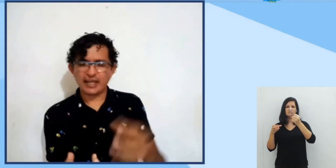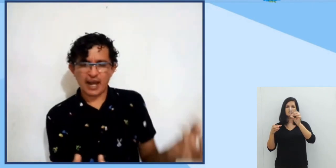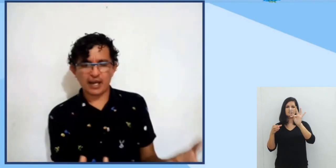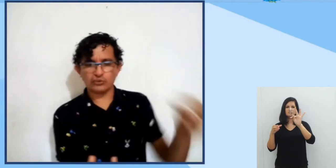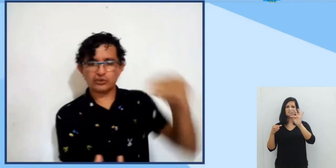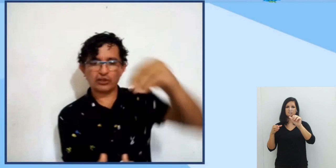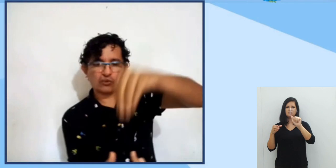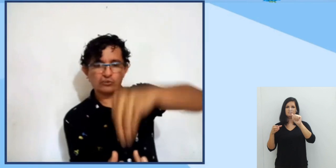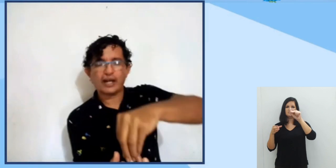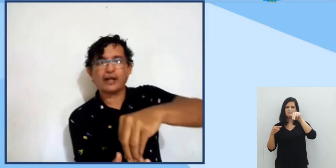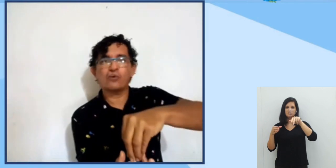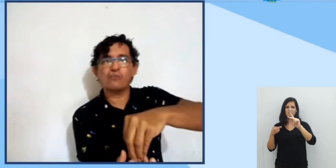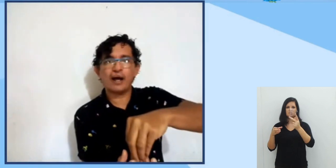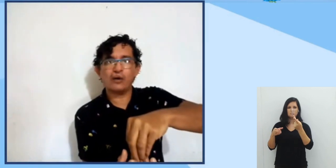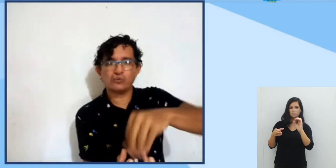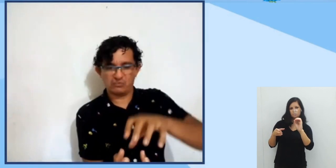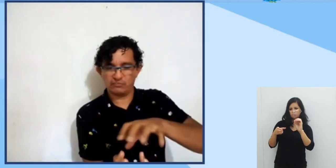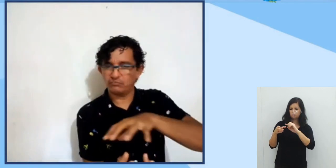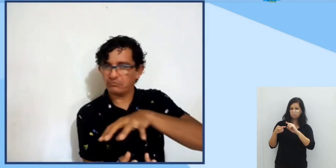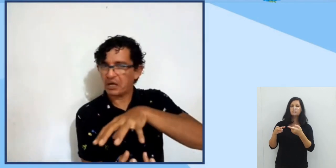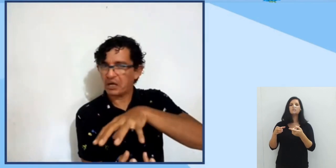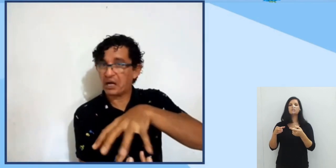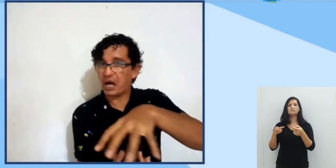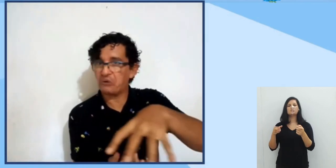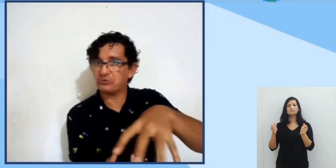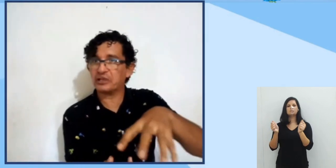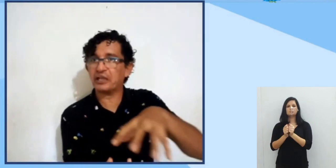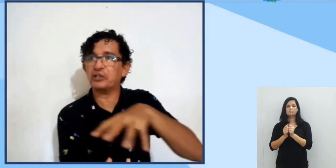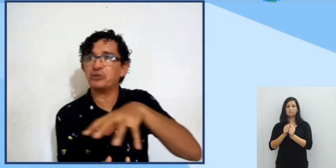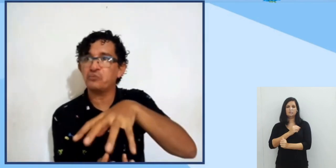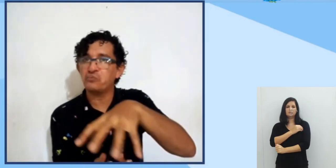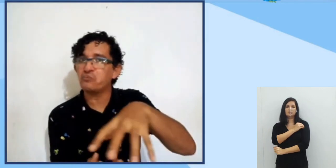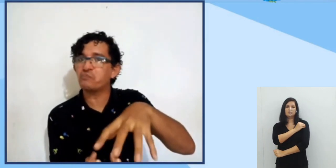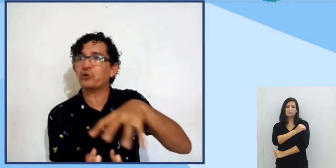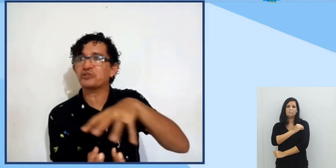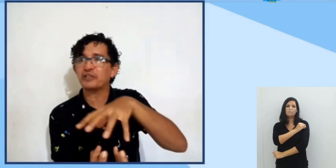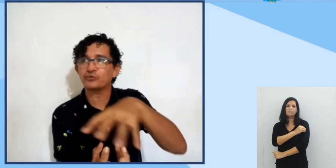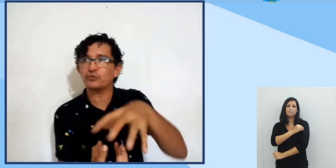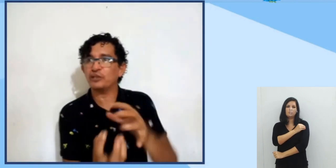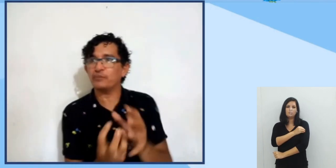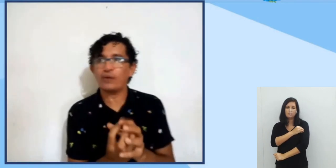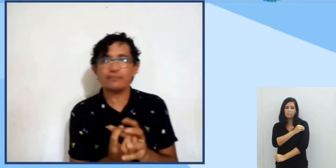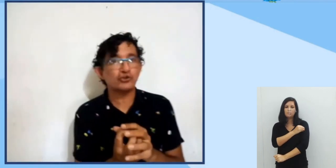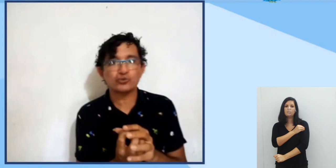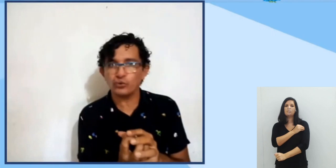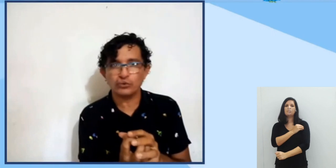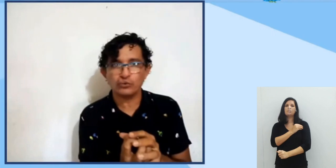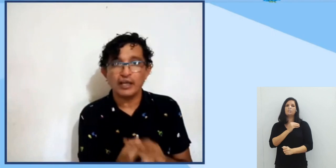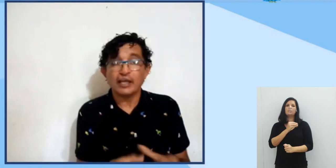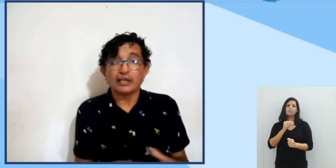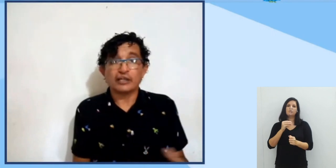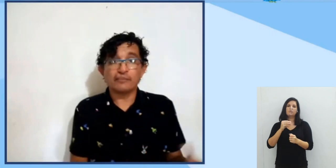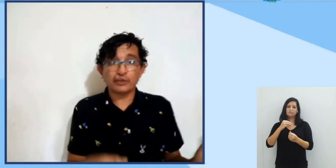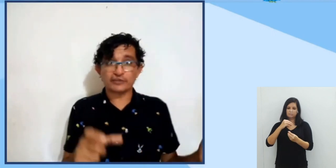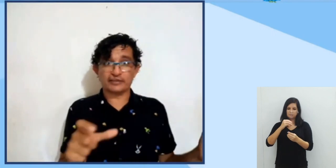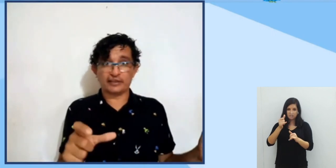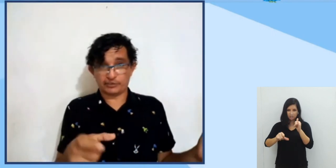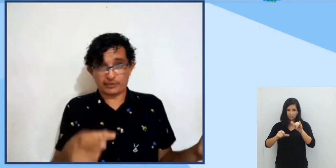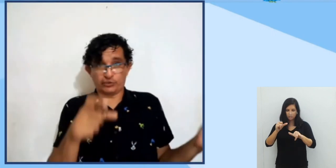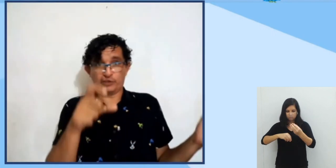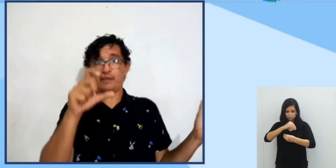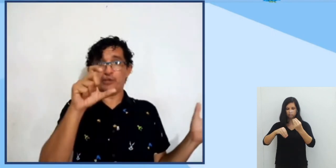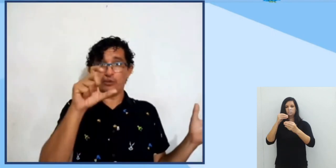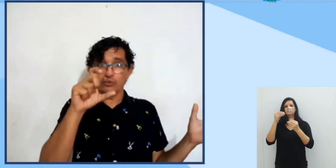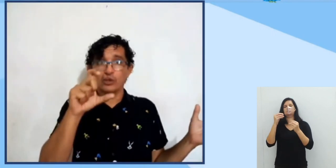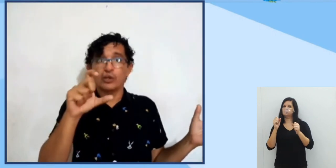metal que, ao se encontrar com álcool, causa aí um processo químico absurdo, que muitas vezes